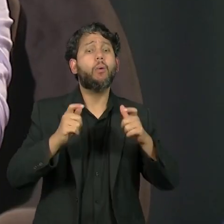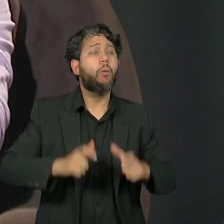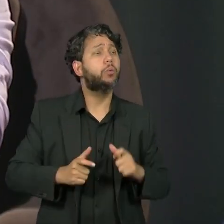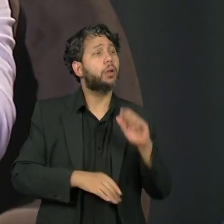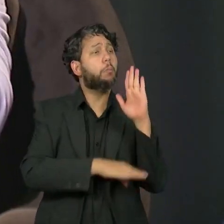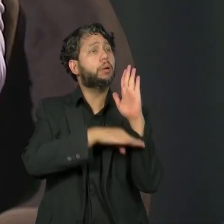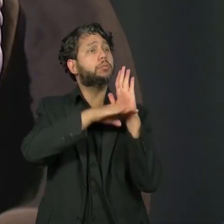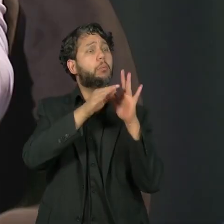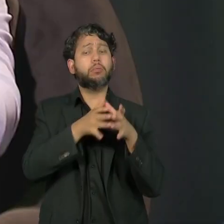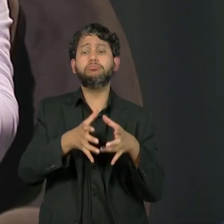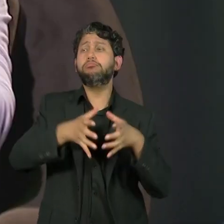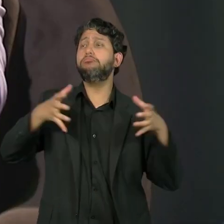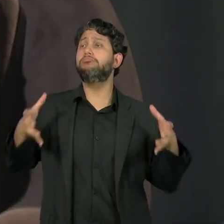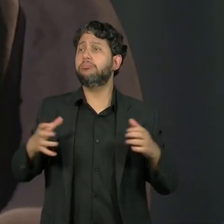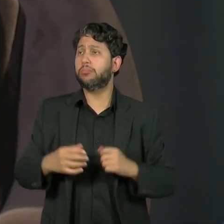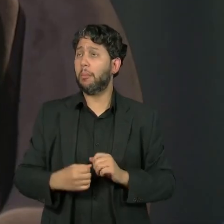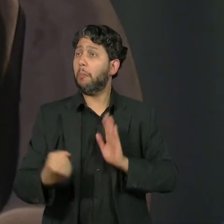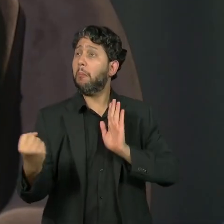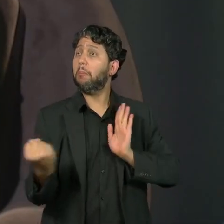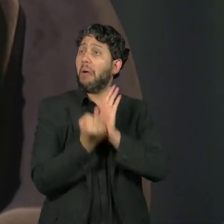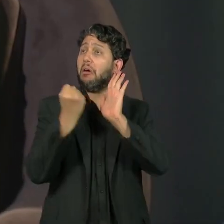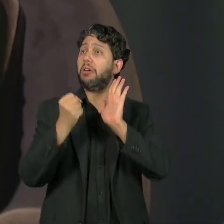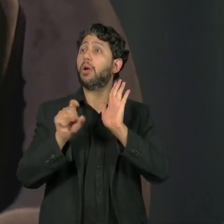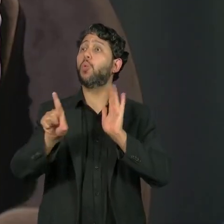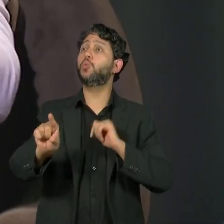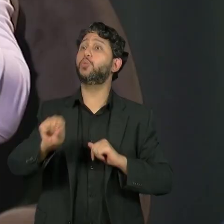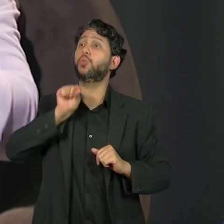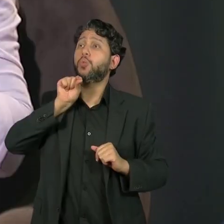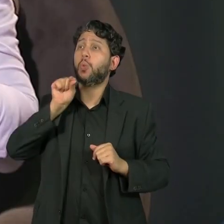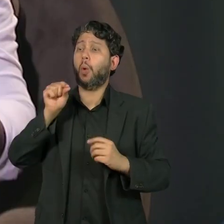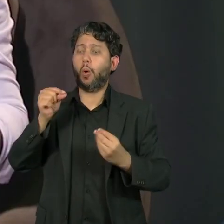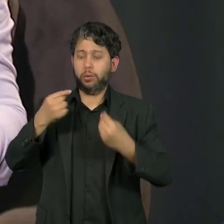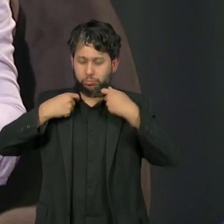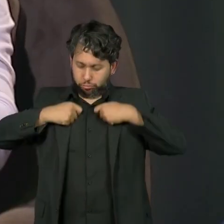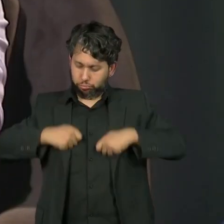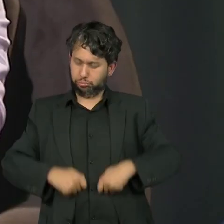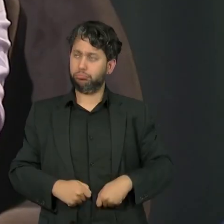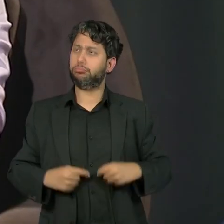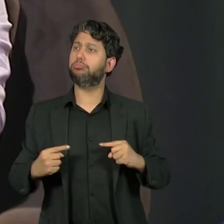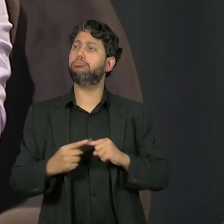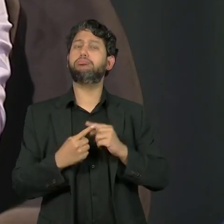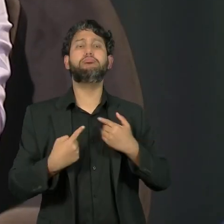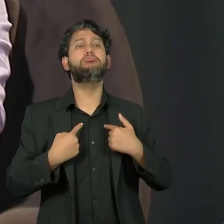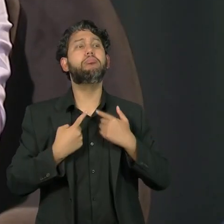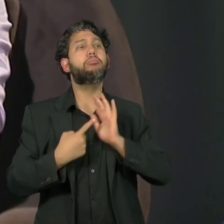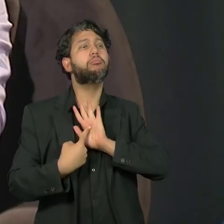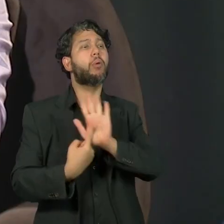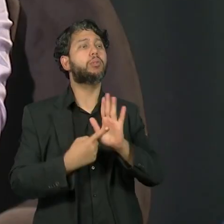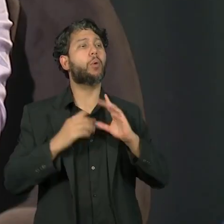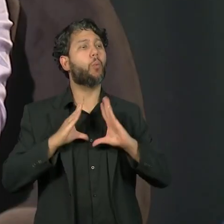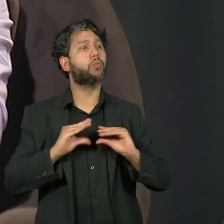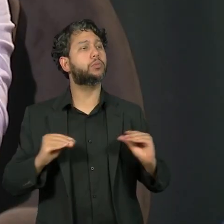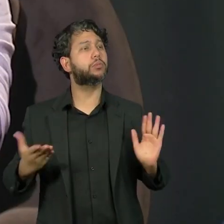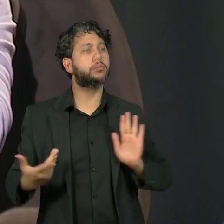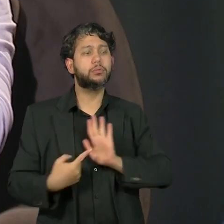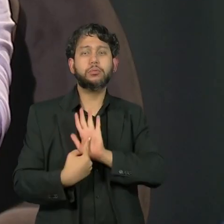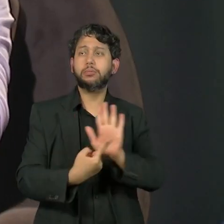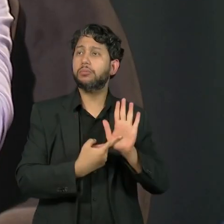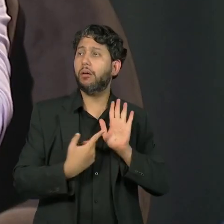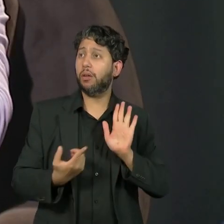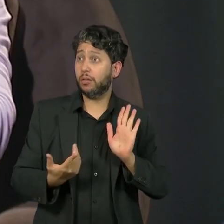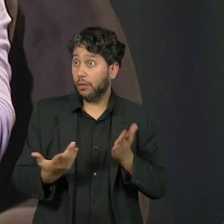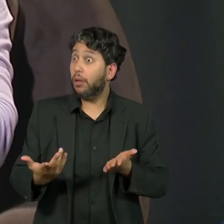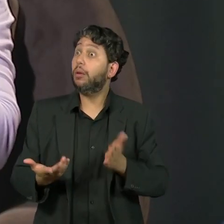vai ter, que marca você pode trazer que veste mais confortavelmente o seu corpo. Então também